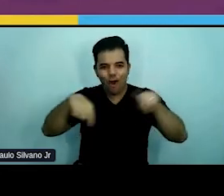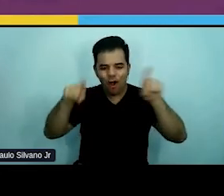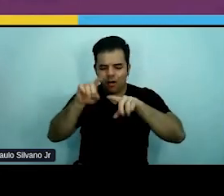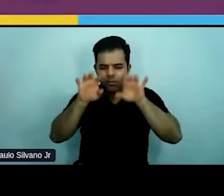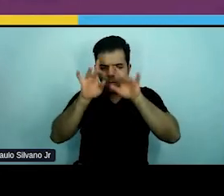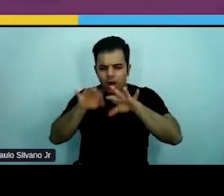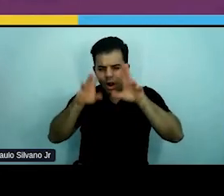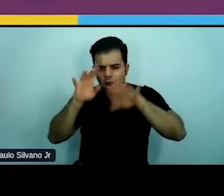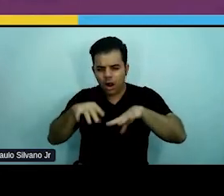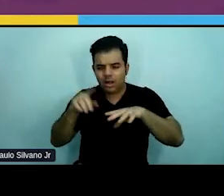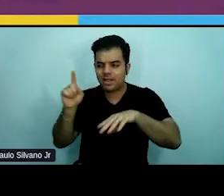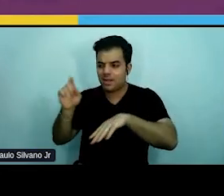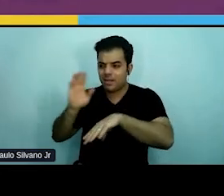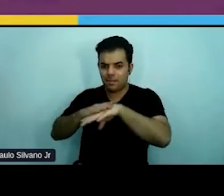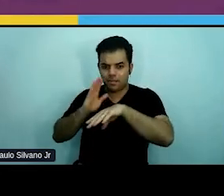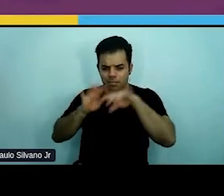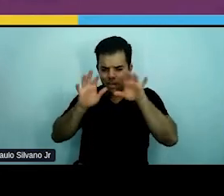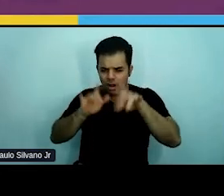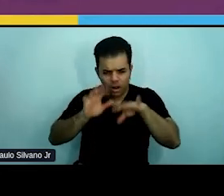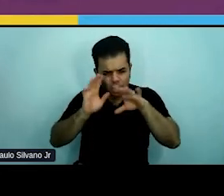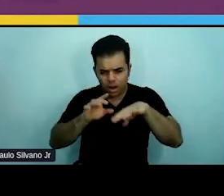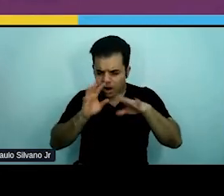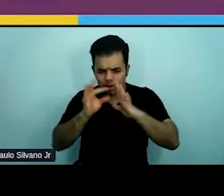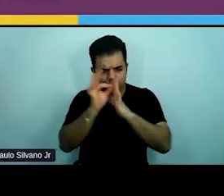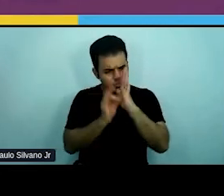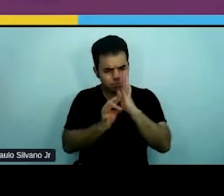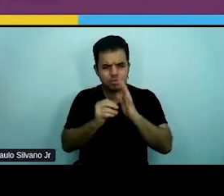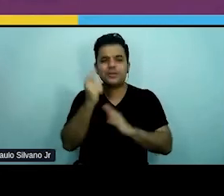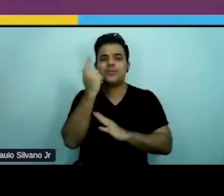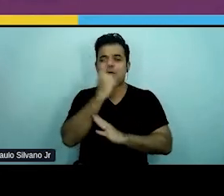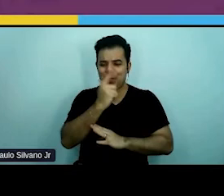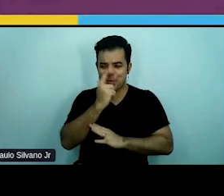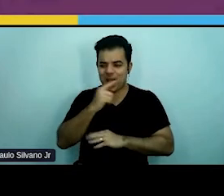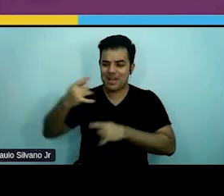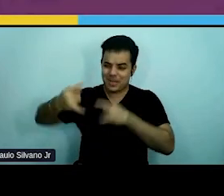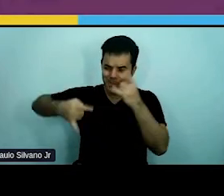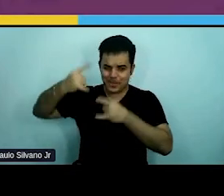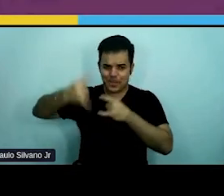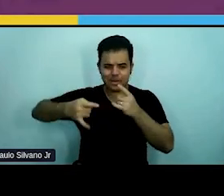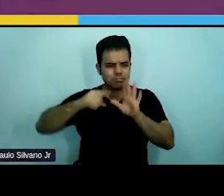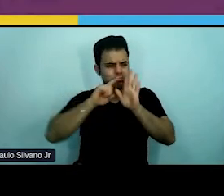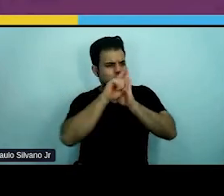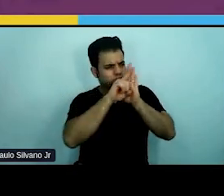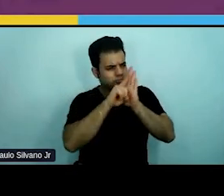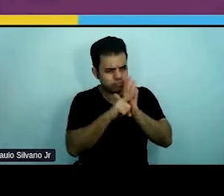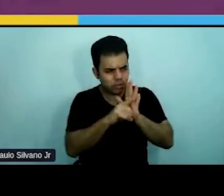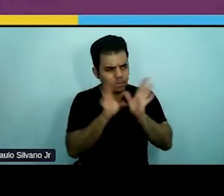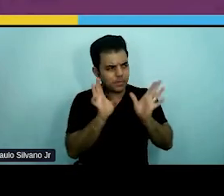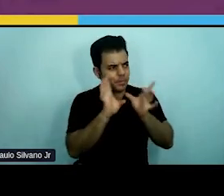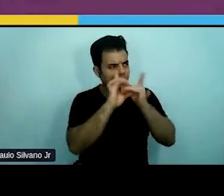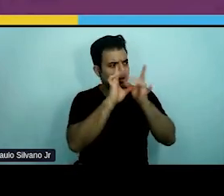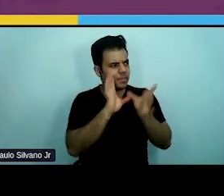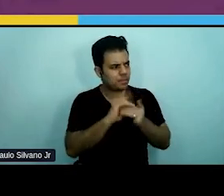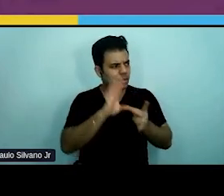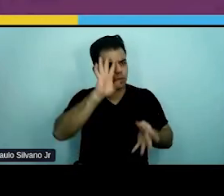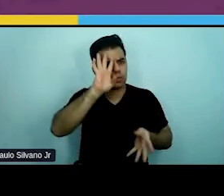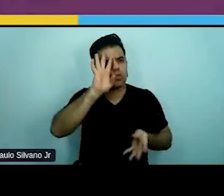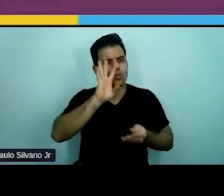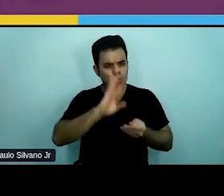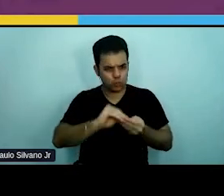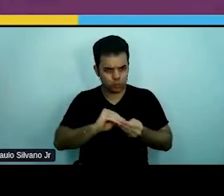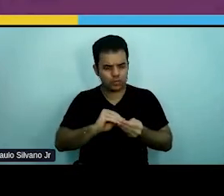uma máquina, né, ela consegue usar essa estrutura para fazer essa inferência, né, para chegar a essa conclusão e diferenciar